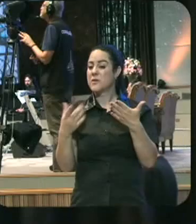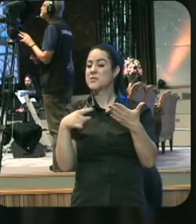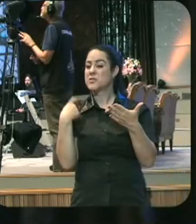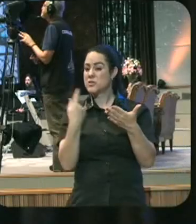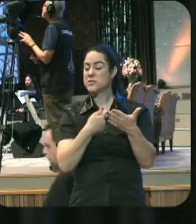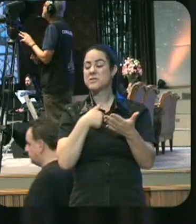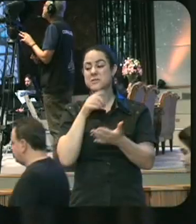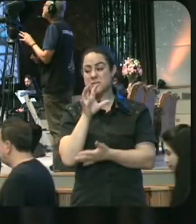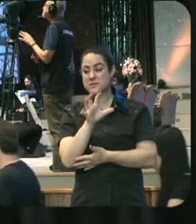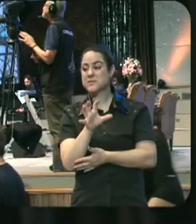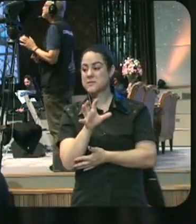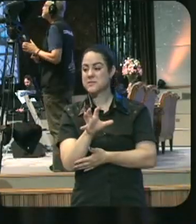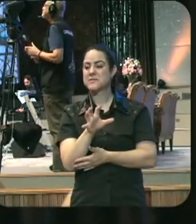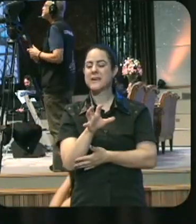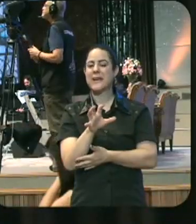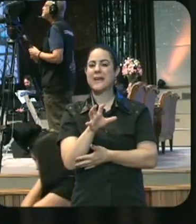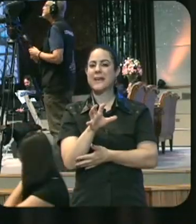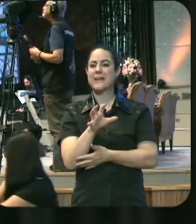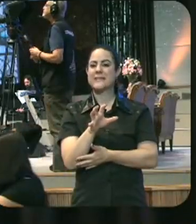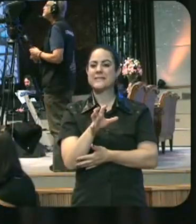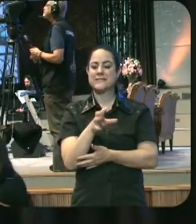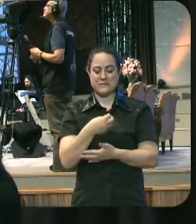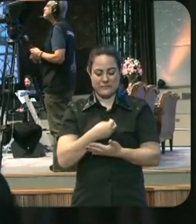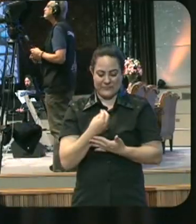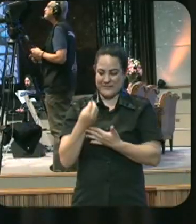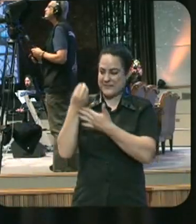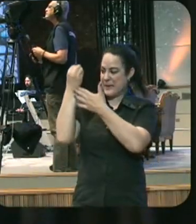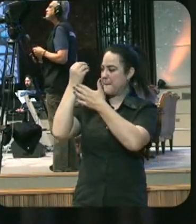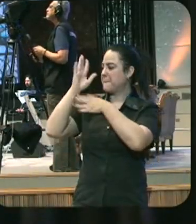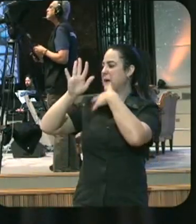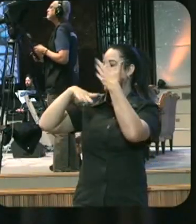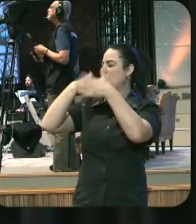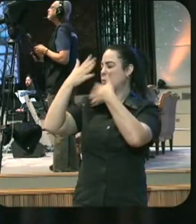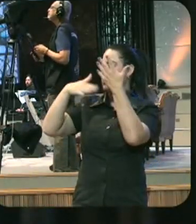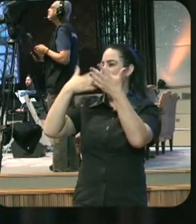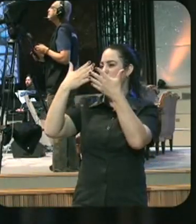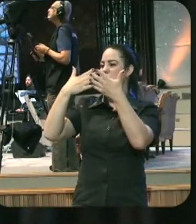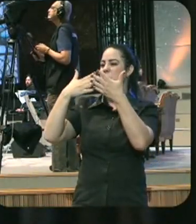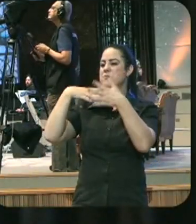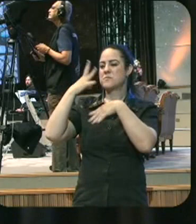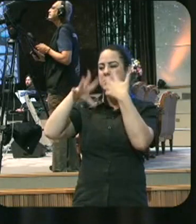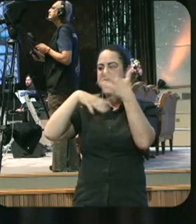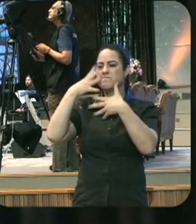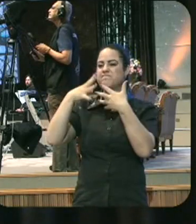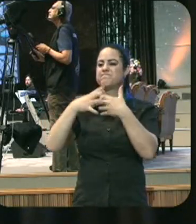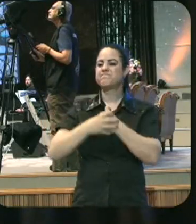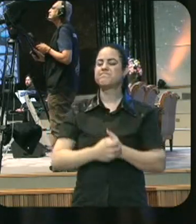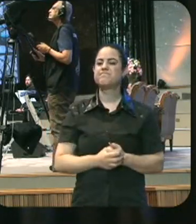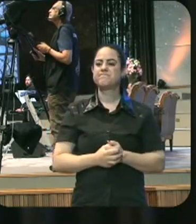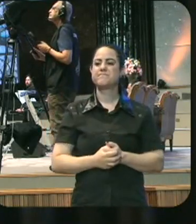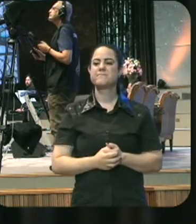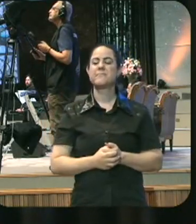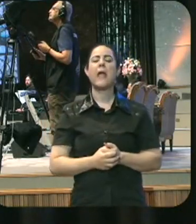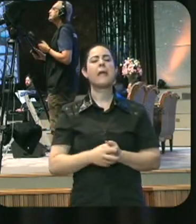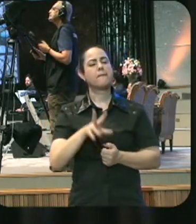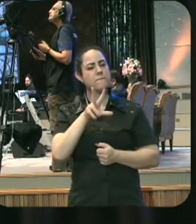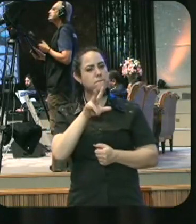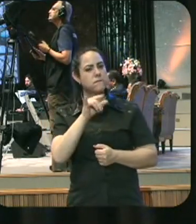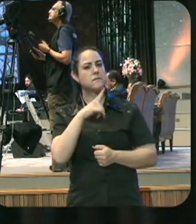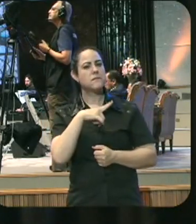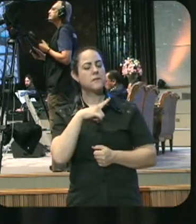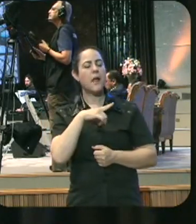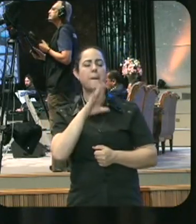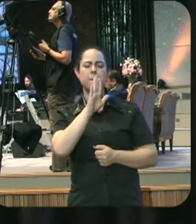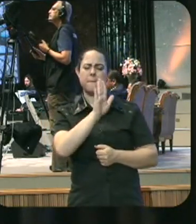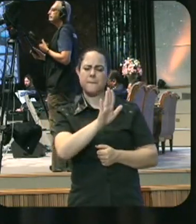faz assim, bagunça tudo. Quando a gente não faz assim, bagunça tudo. E o Senhor vai pegar a gente e vai dizer assim: